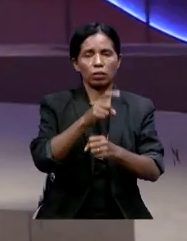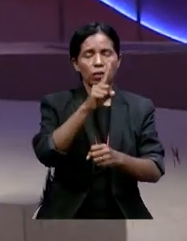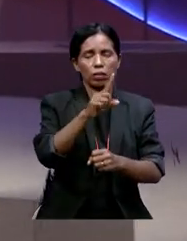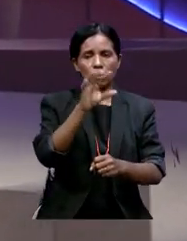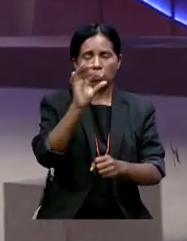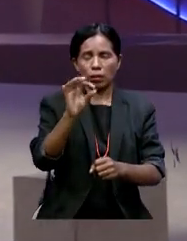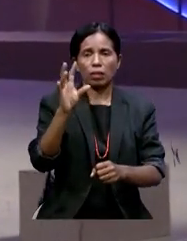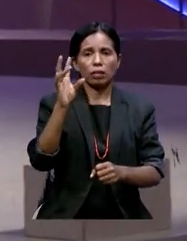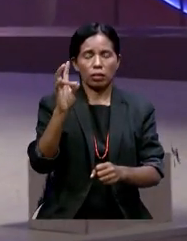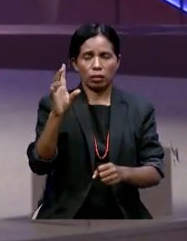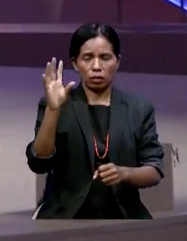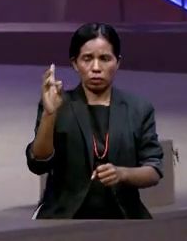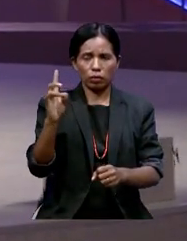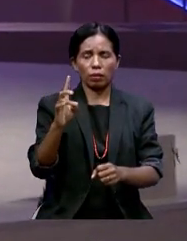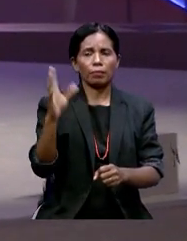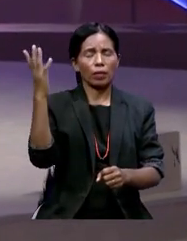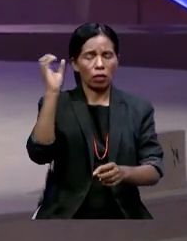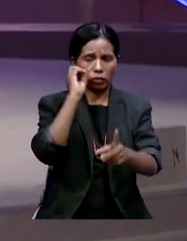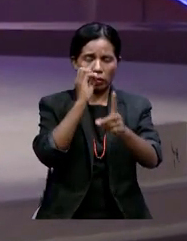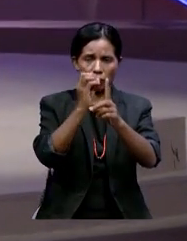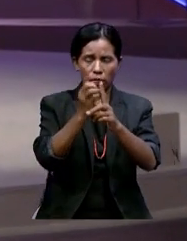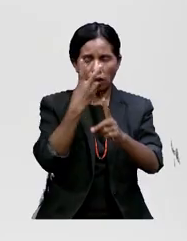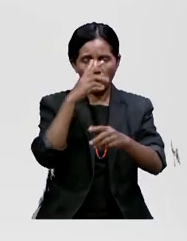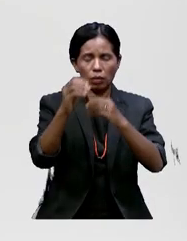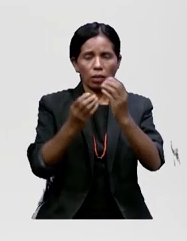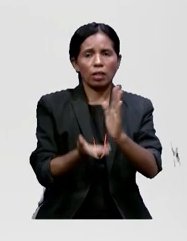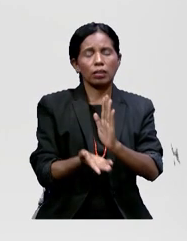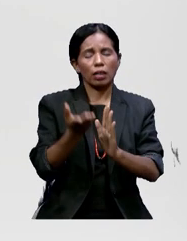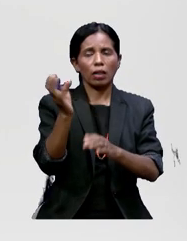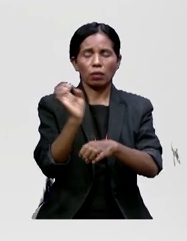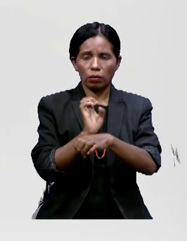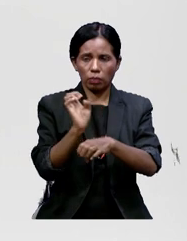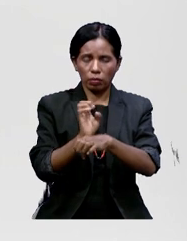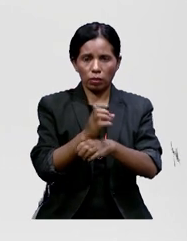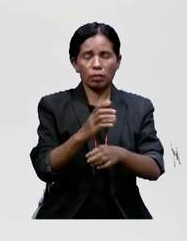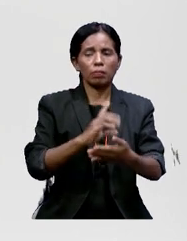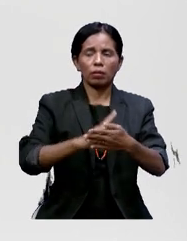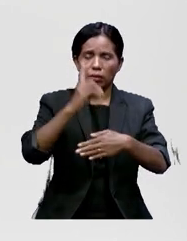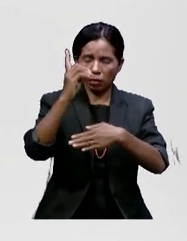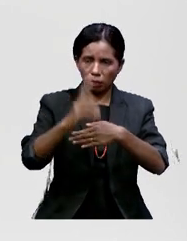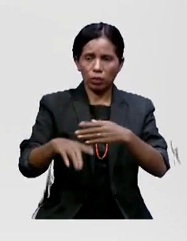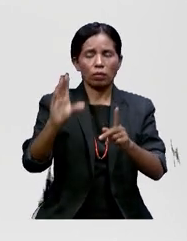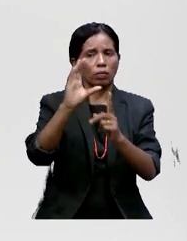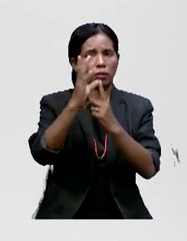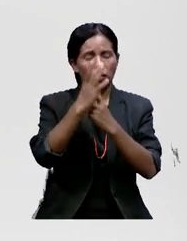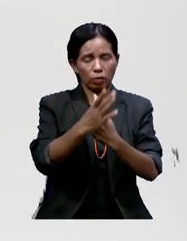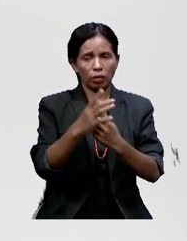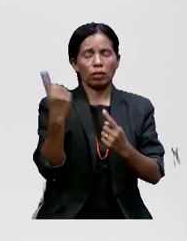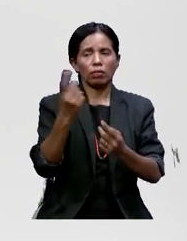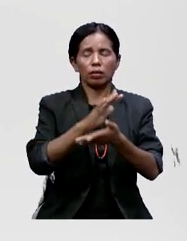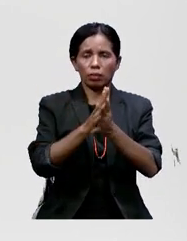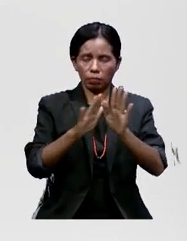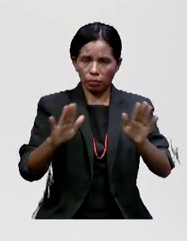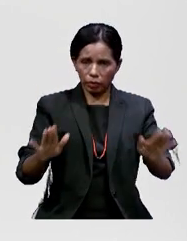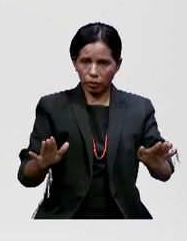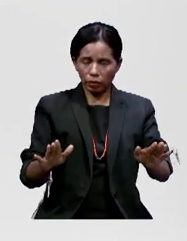Bangkok, Thailandia ho objetivo atu acelera crescimento economia, progresso social no desenvolvimento cultural, mantém paz no